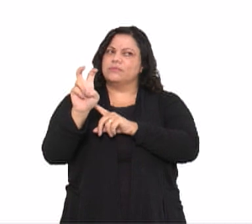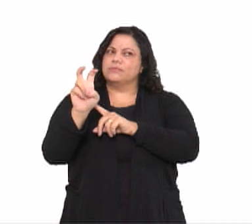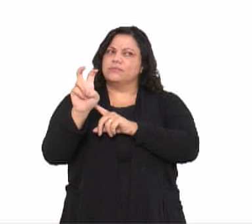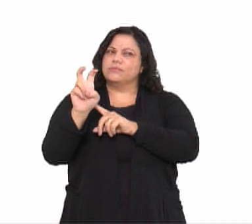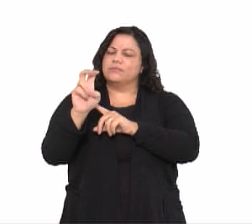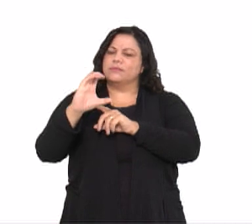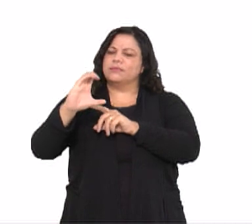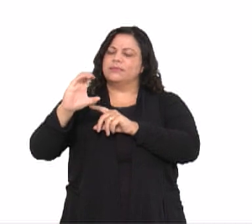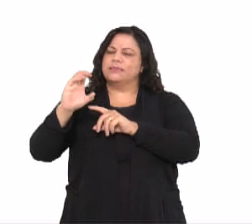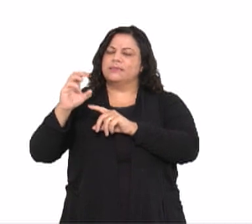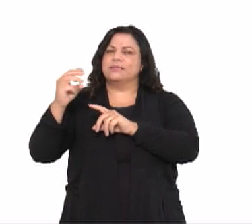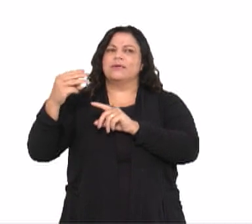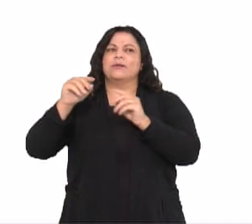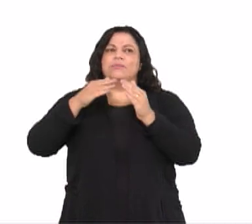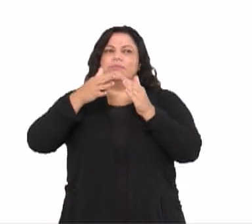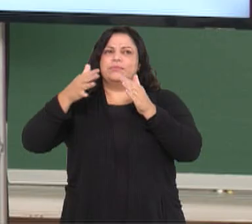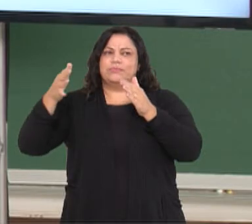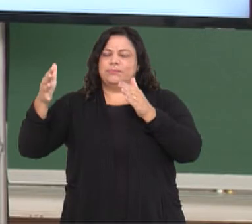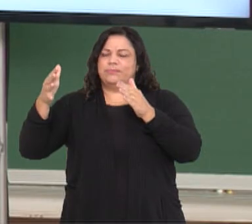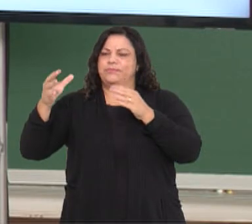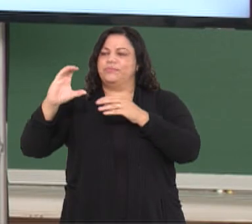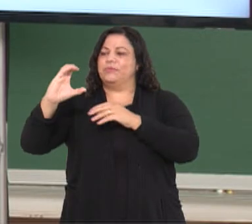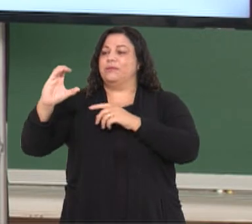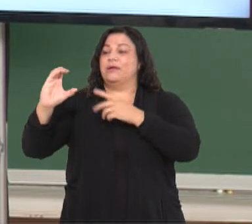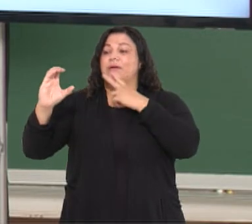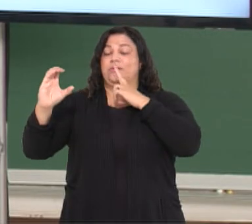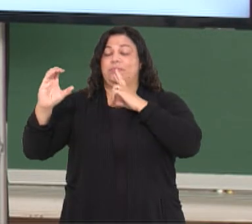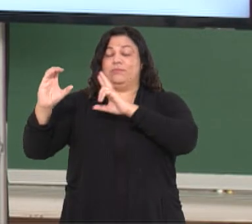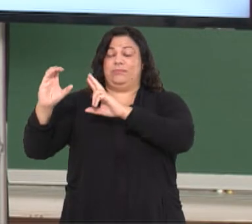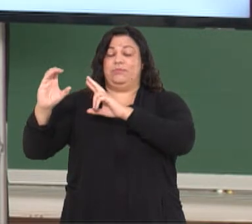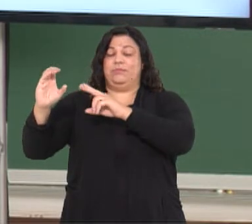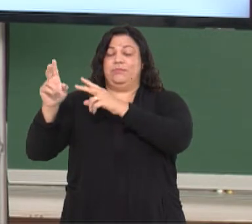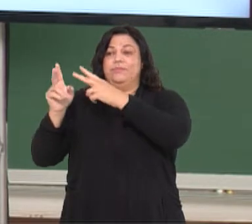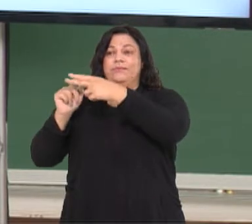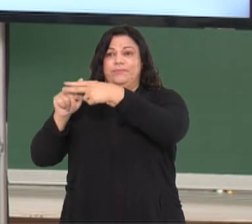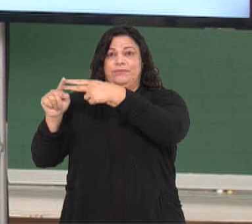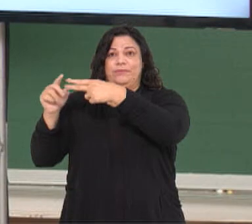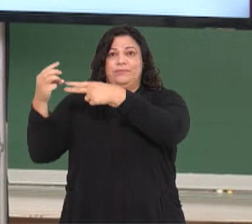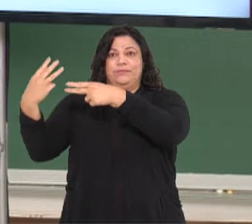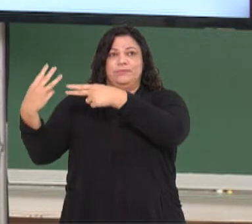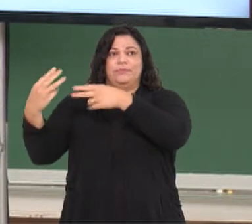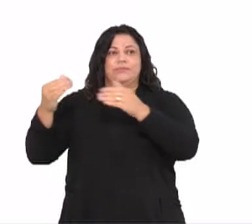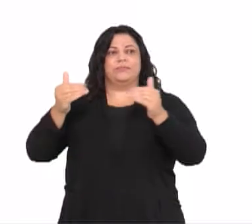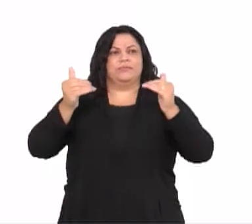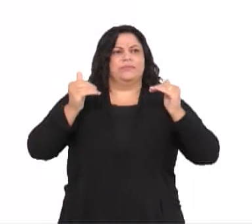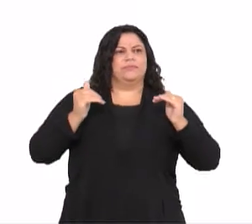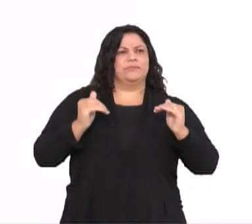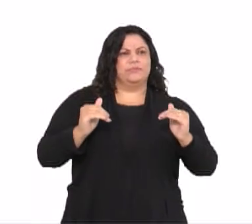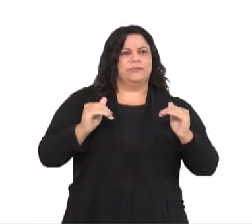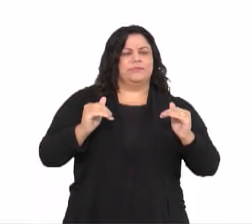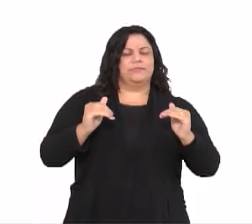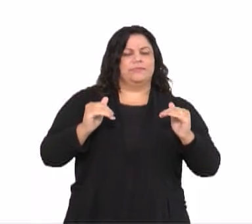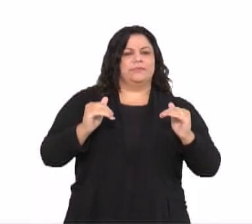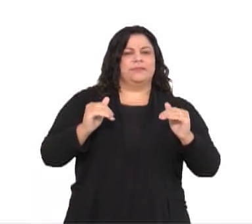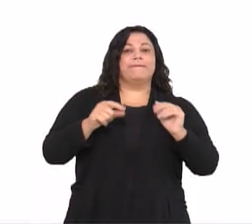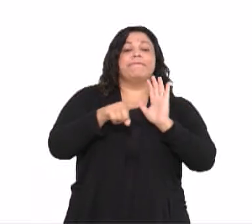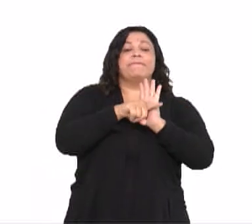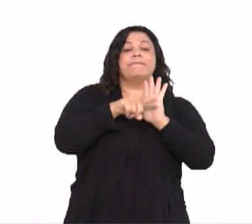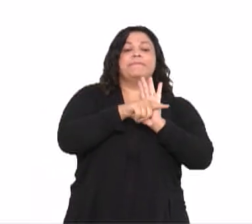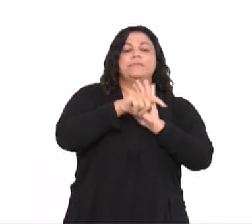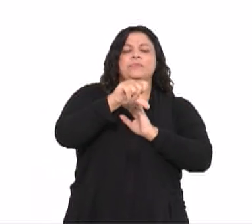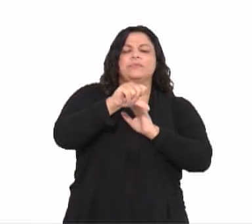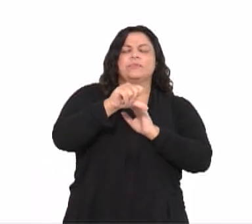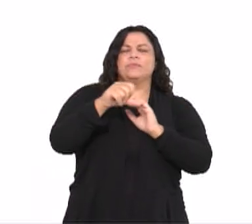outro lado, subtraindo. E eu tendo as a variável C, eu consigo descobrir a variável B como menos 9. Por que nível